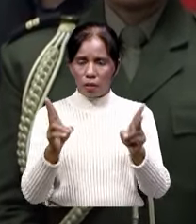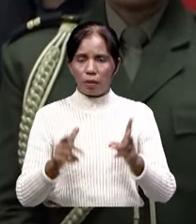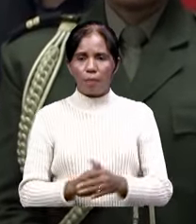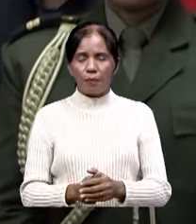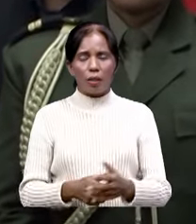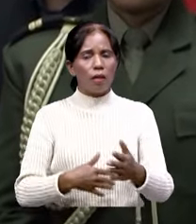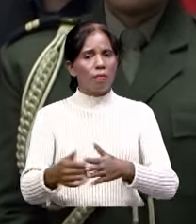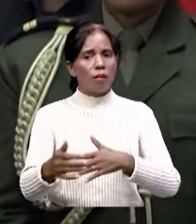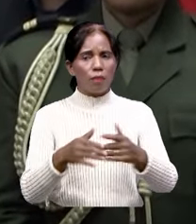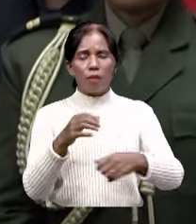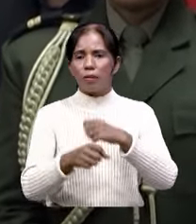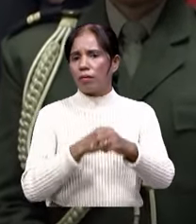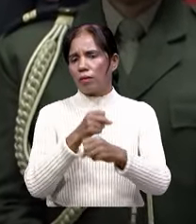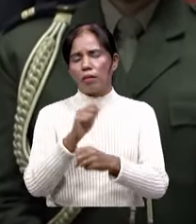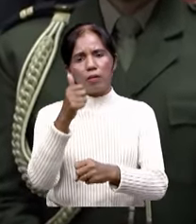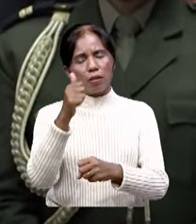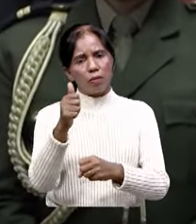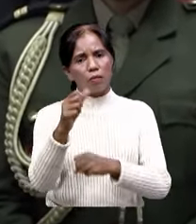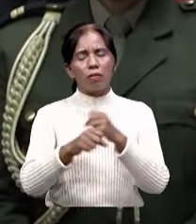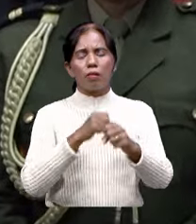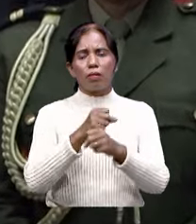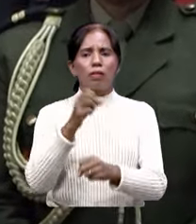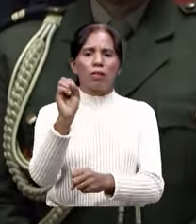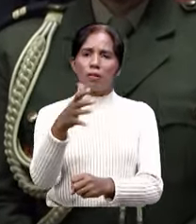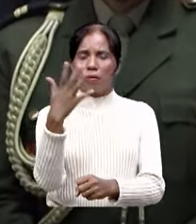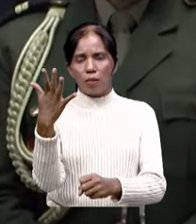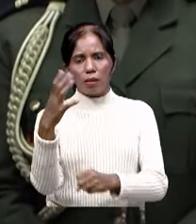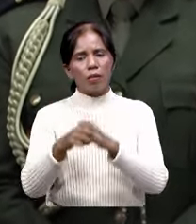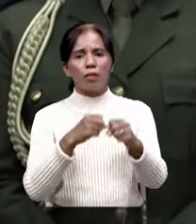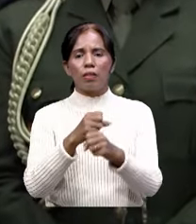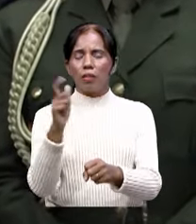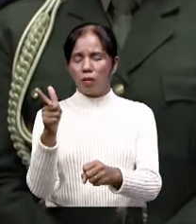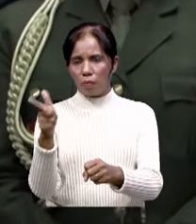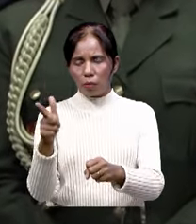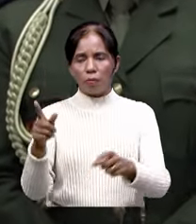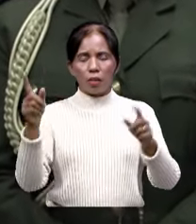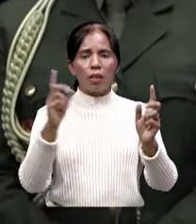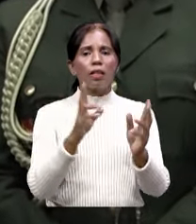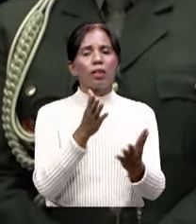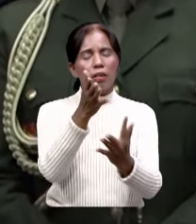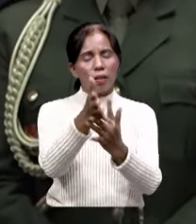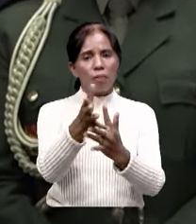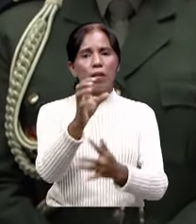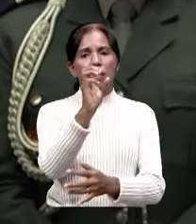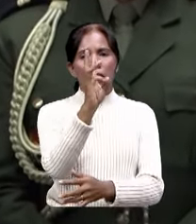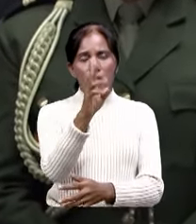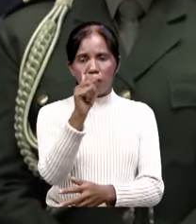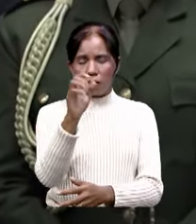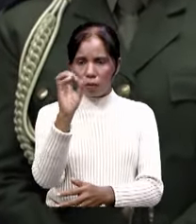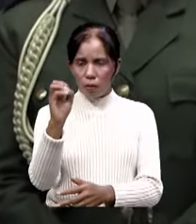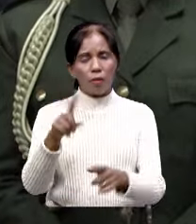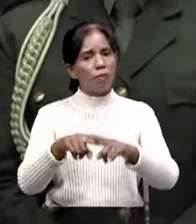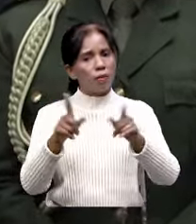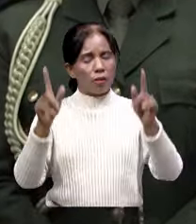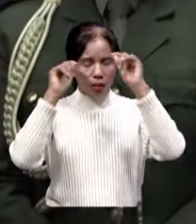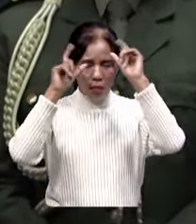bain tina sanulu 15 anos 20 anos ma consegue tamba Timor nian tam e ia